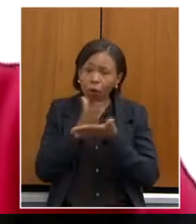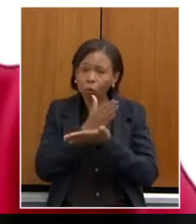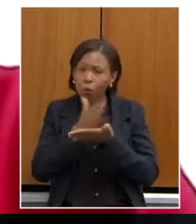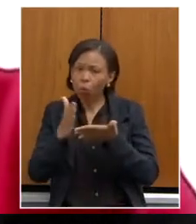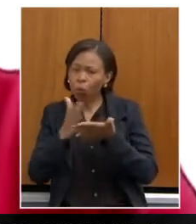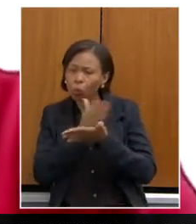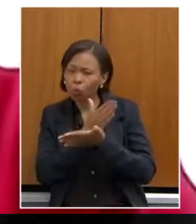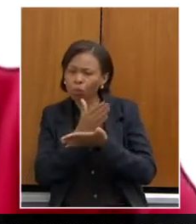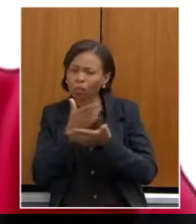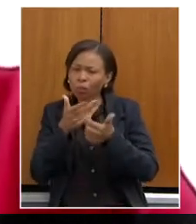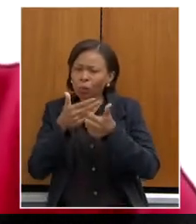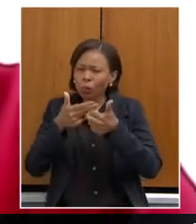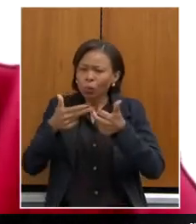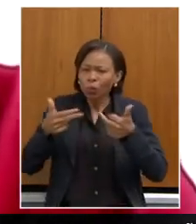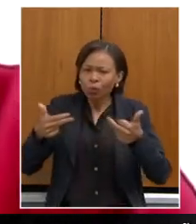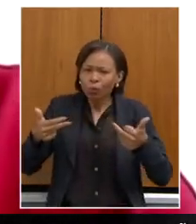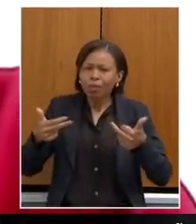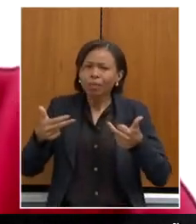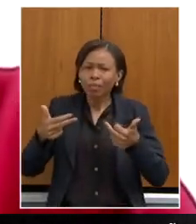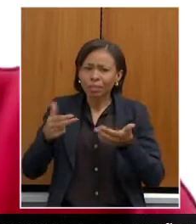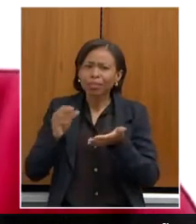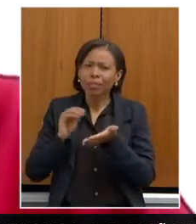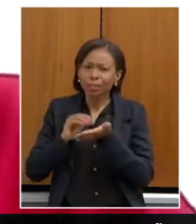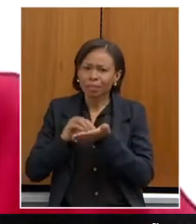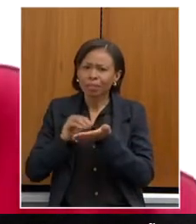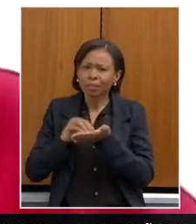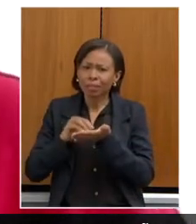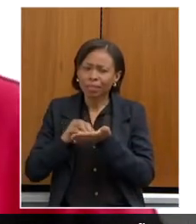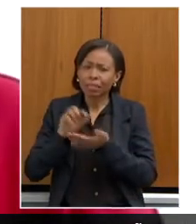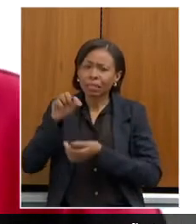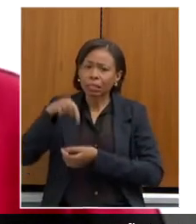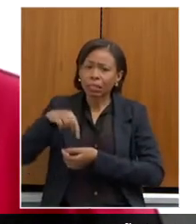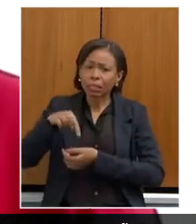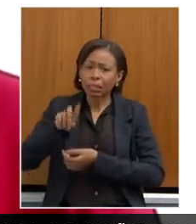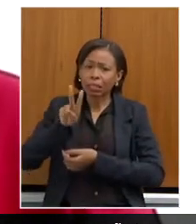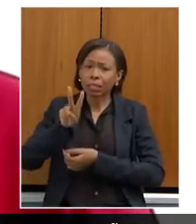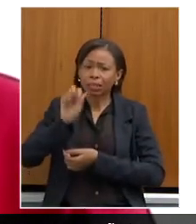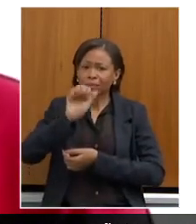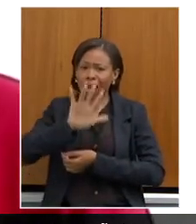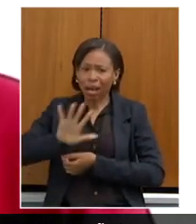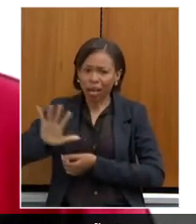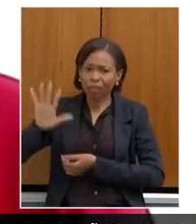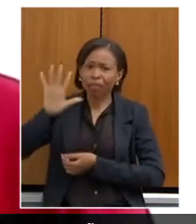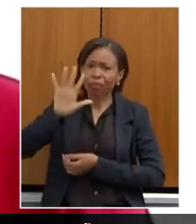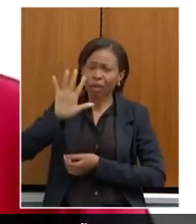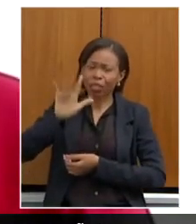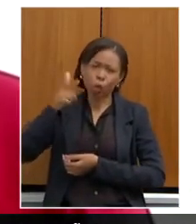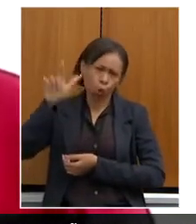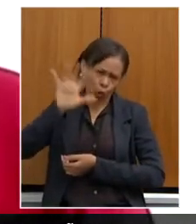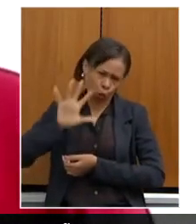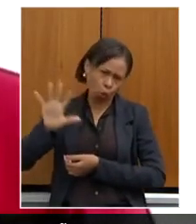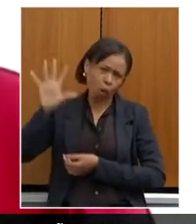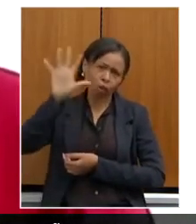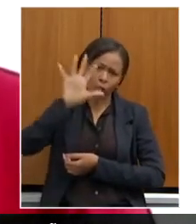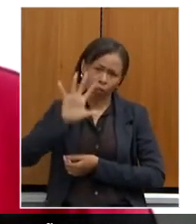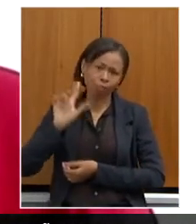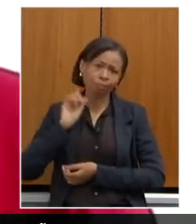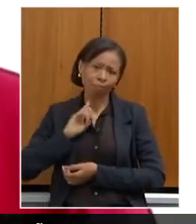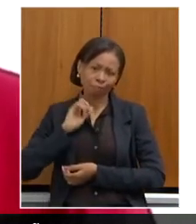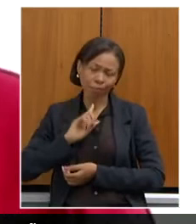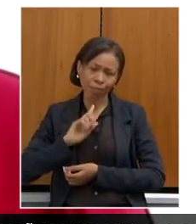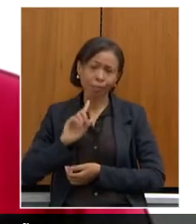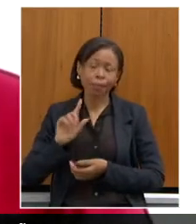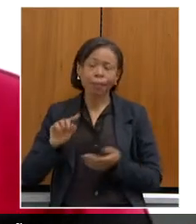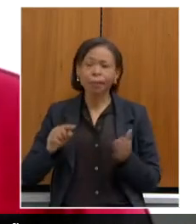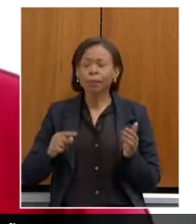recebemos aqui no Vale do Aço e outras regiões do estado de Minas Gerais primeiro doutor Fábio eu